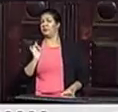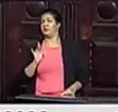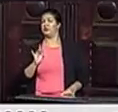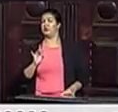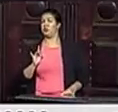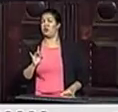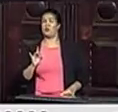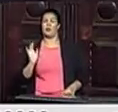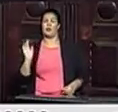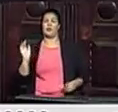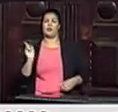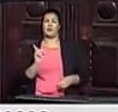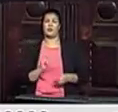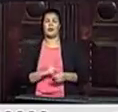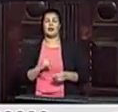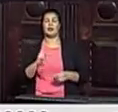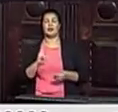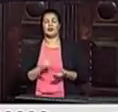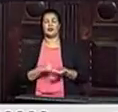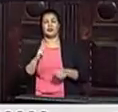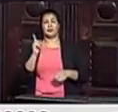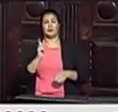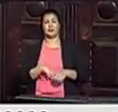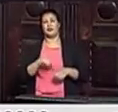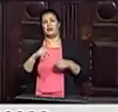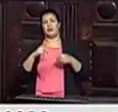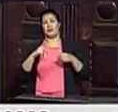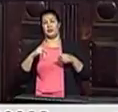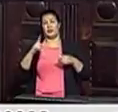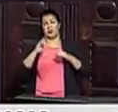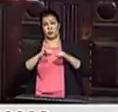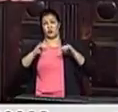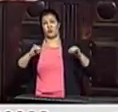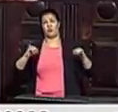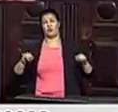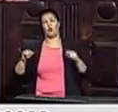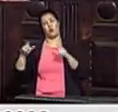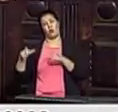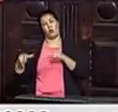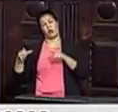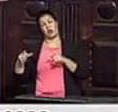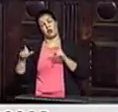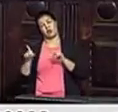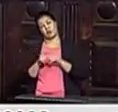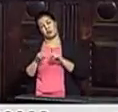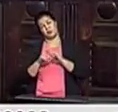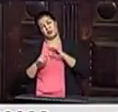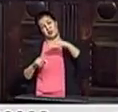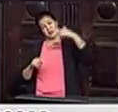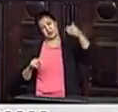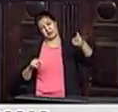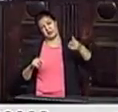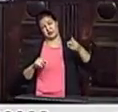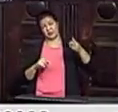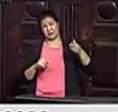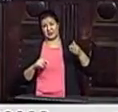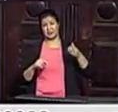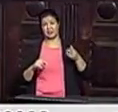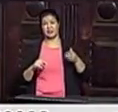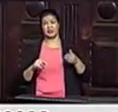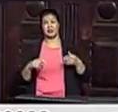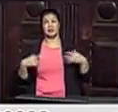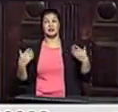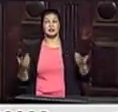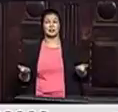para o noticiário local e para o noticiário nacional. Vamos simplificar